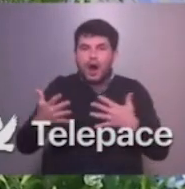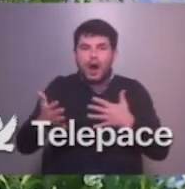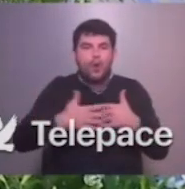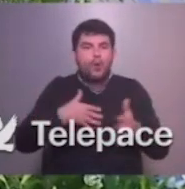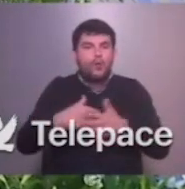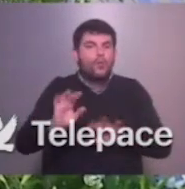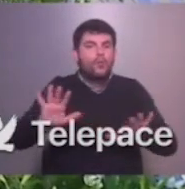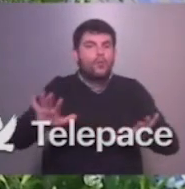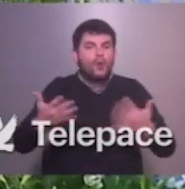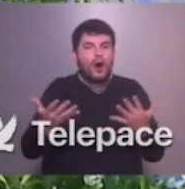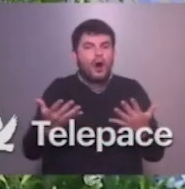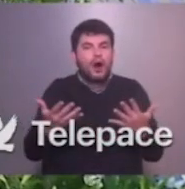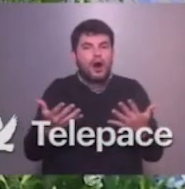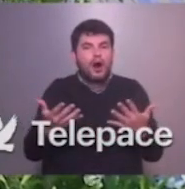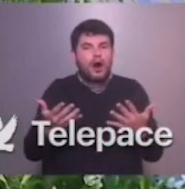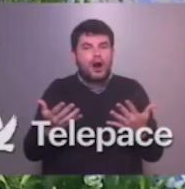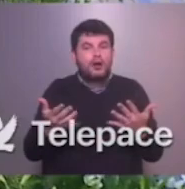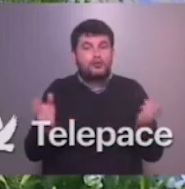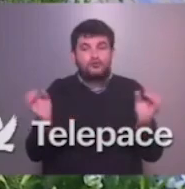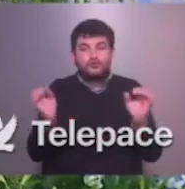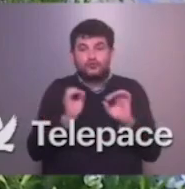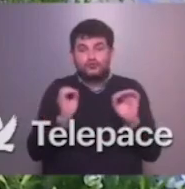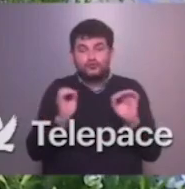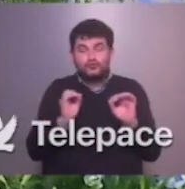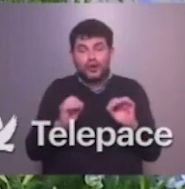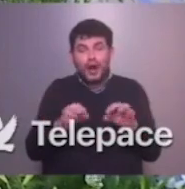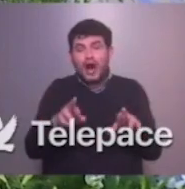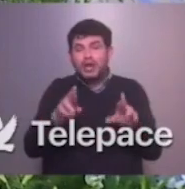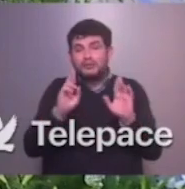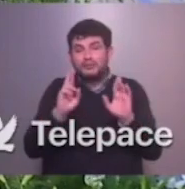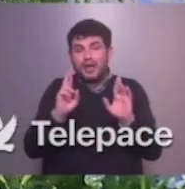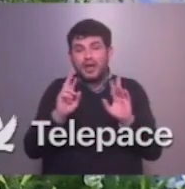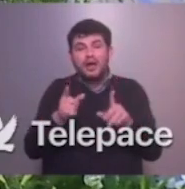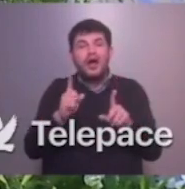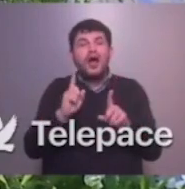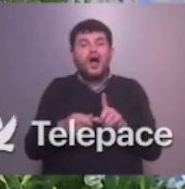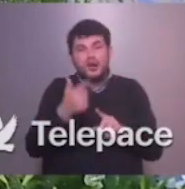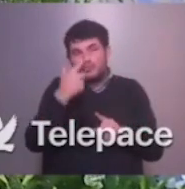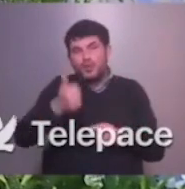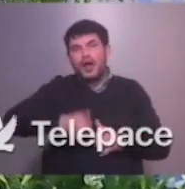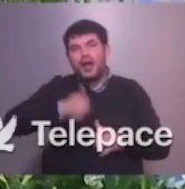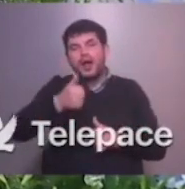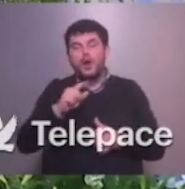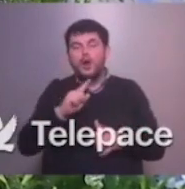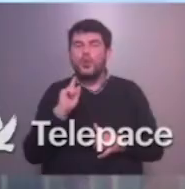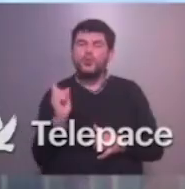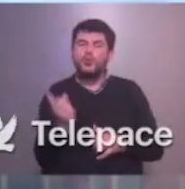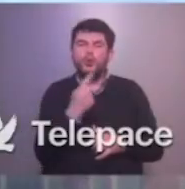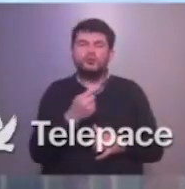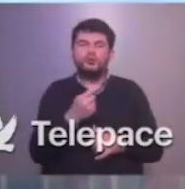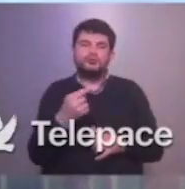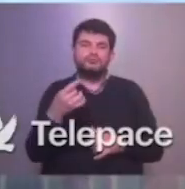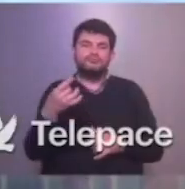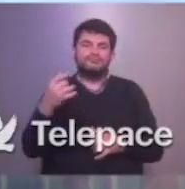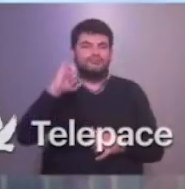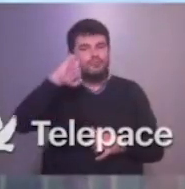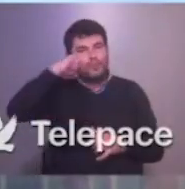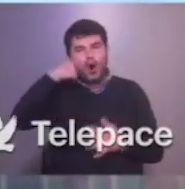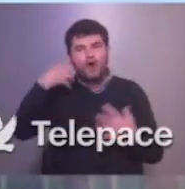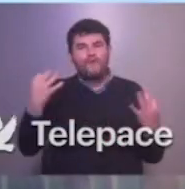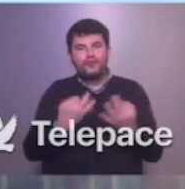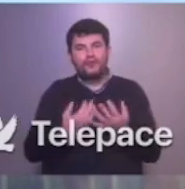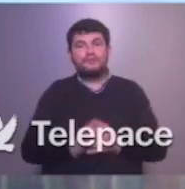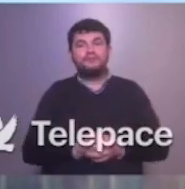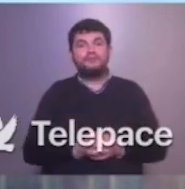ela seja, não há a esperar vencedores. Todos serão vencidos.